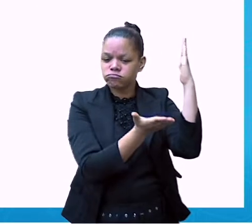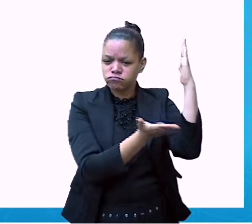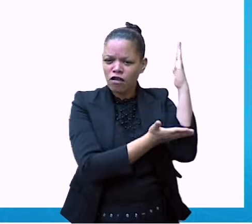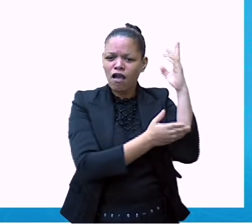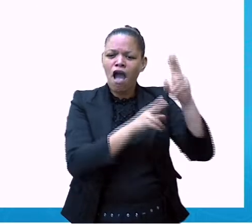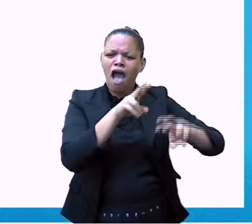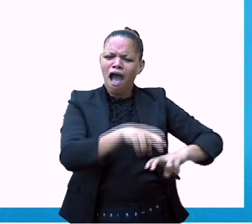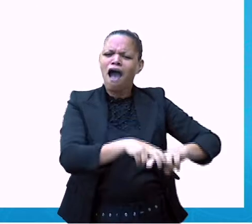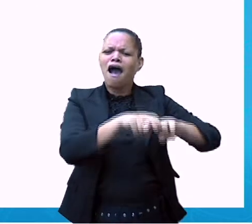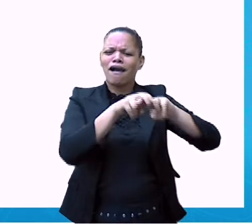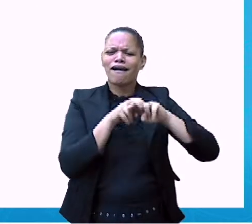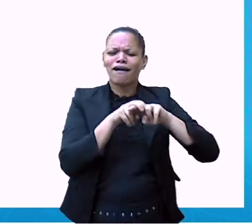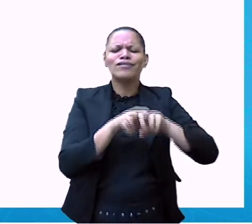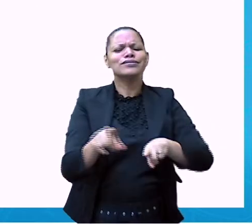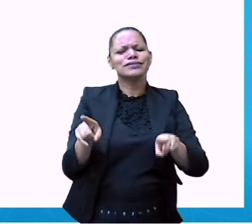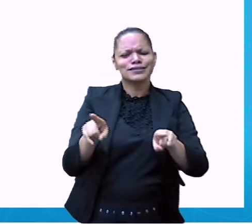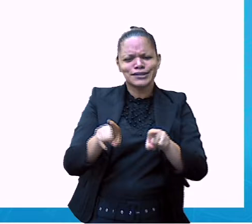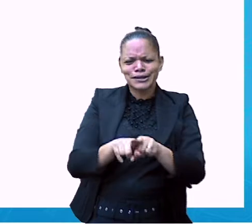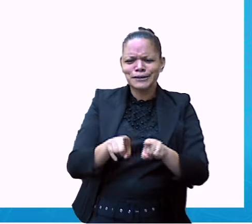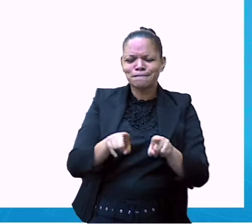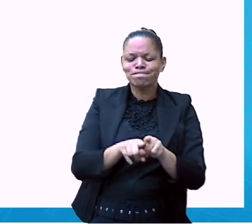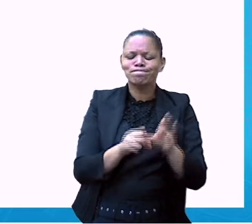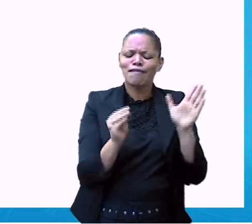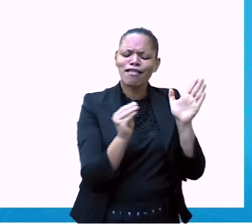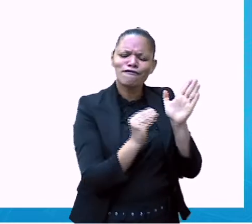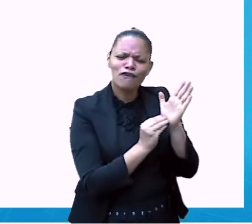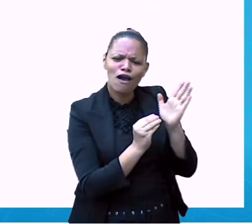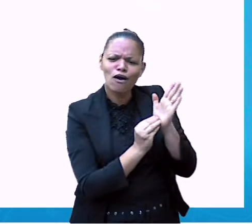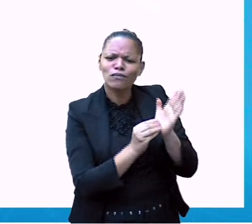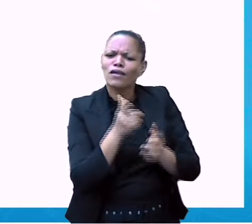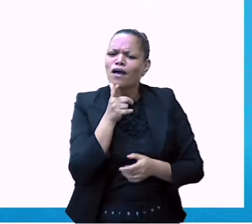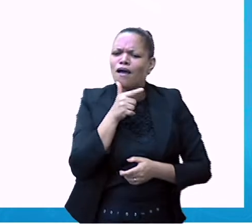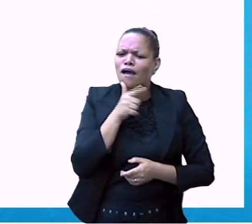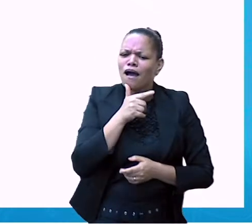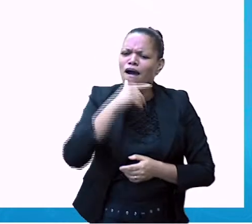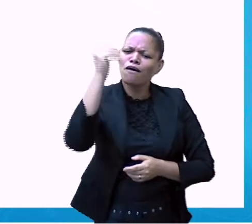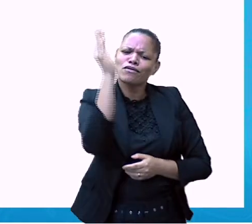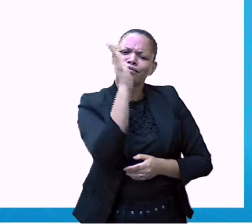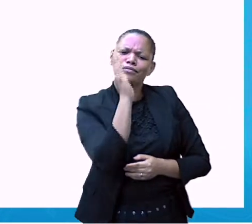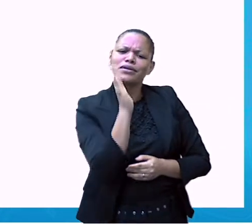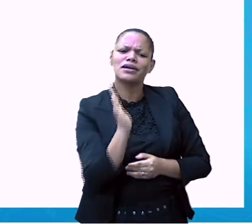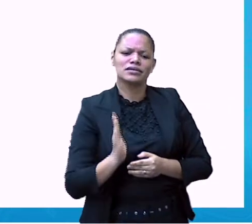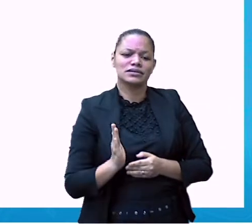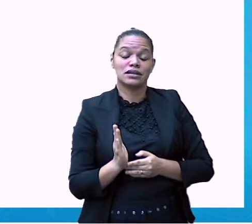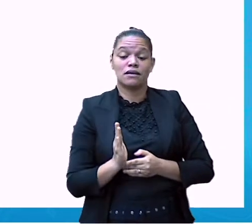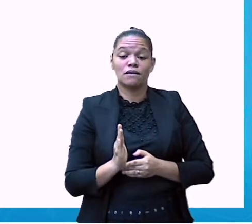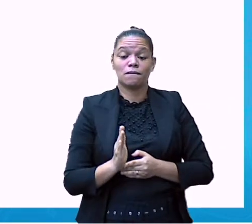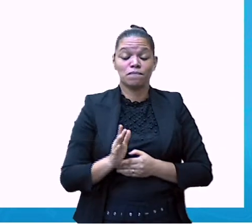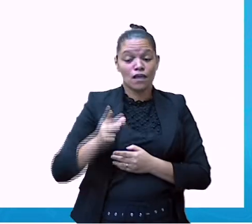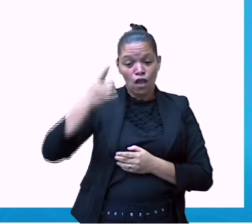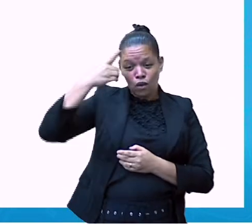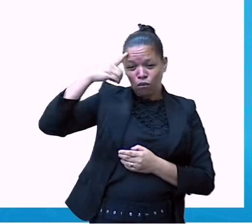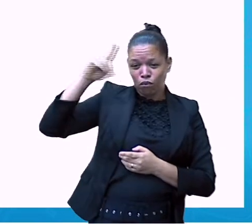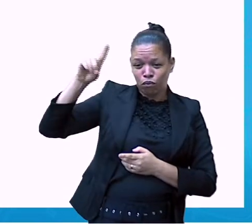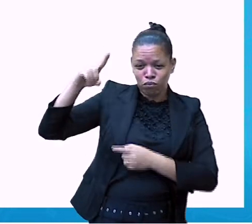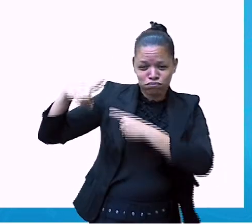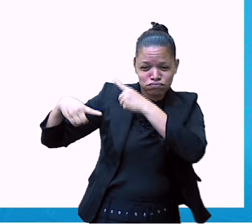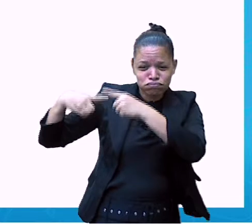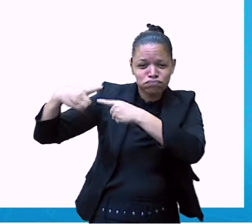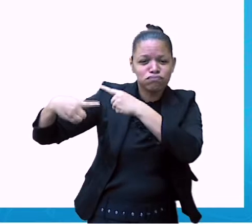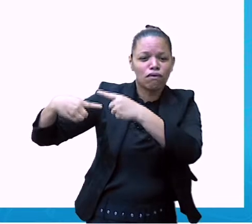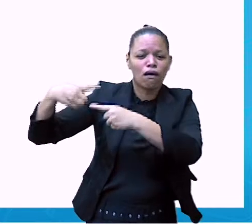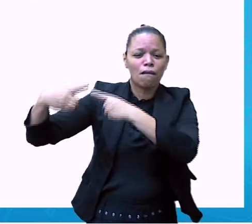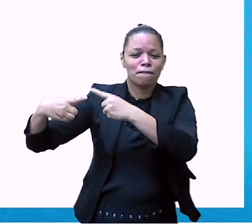no Brasil. Diariamente, o consumo médio de água por habitante no país é